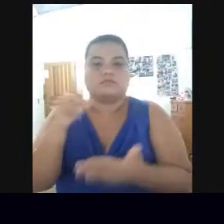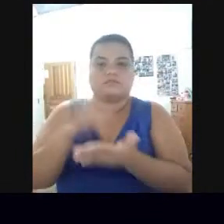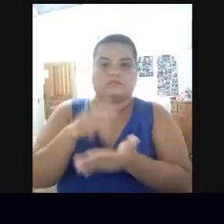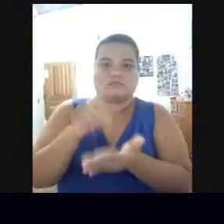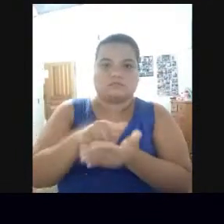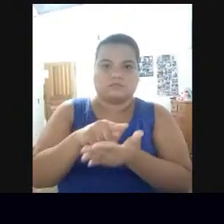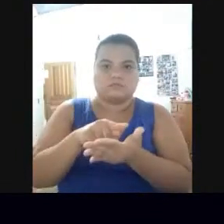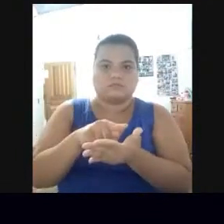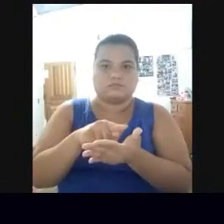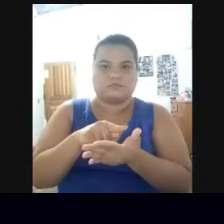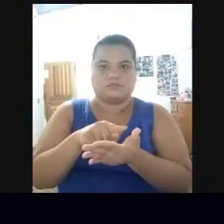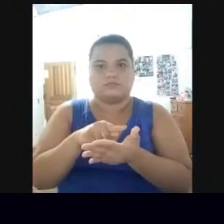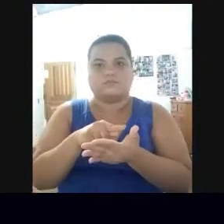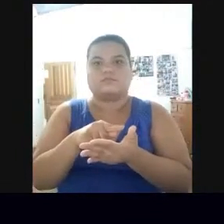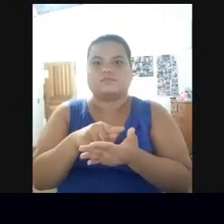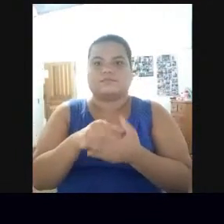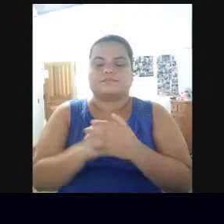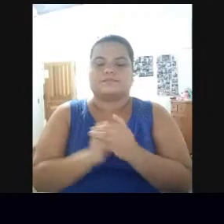necessidade.